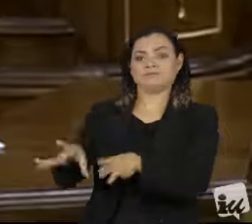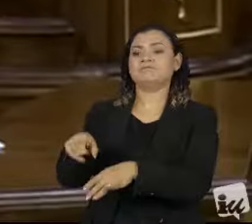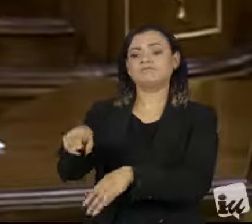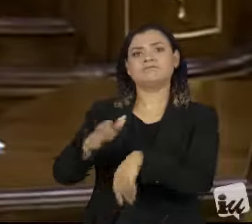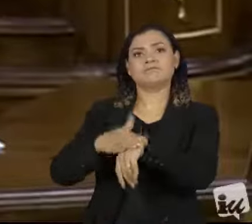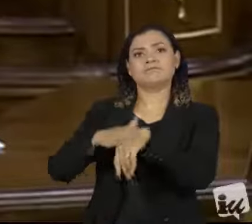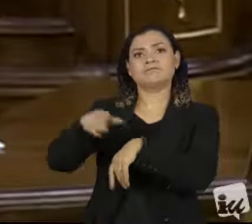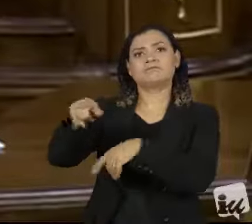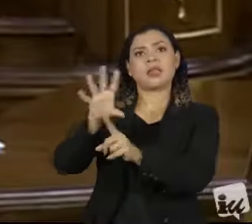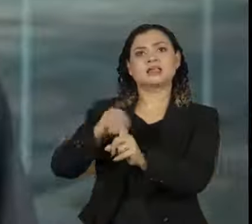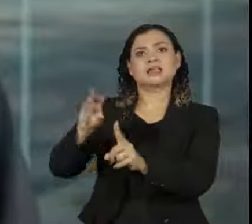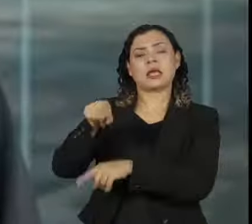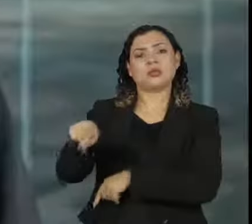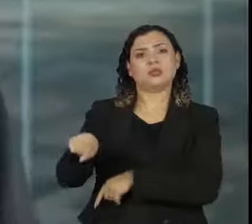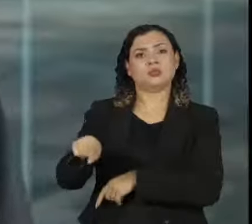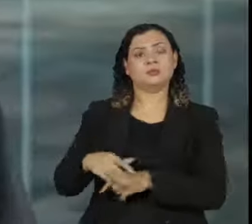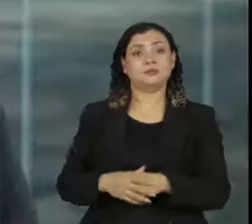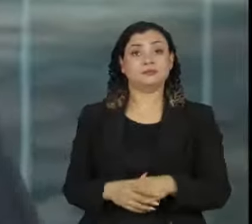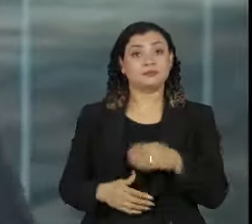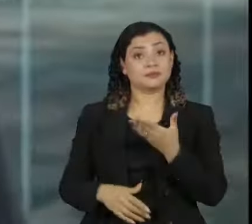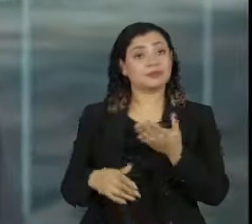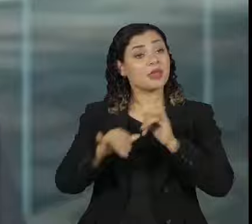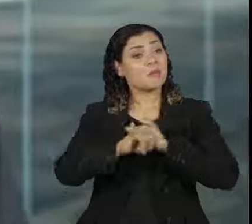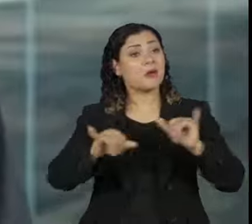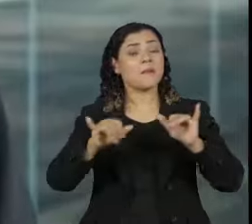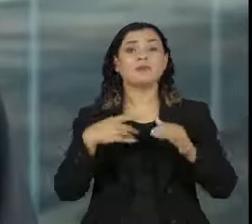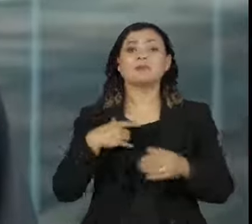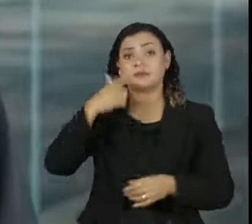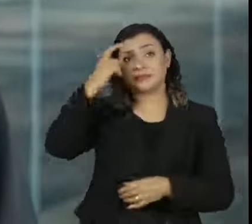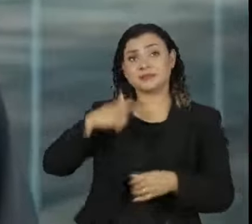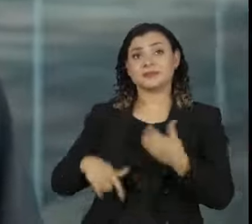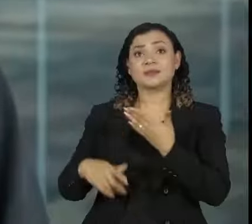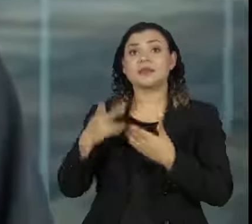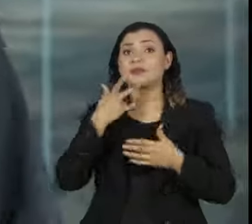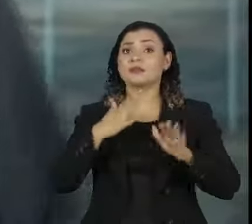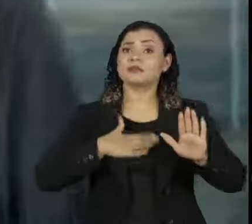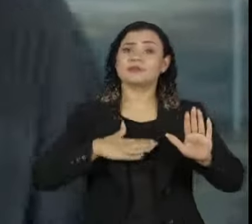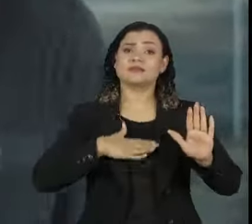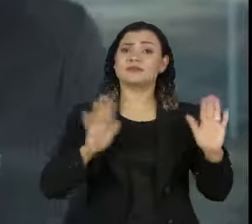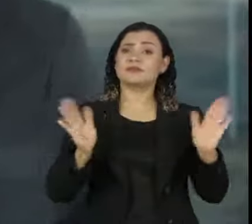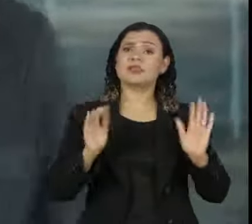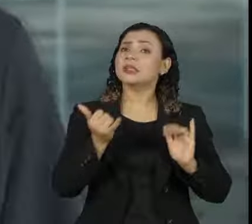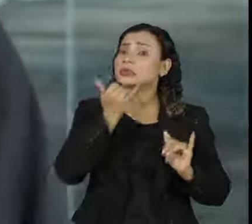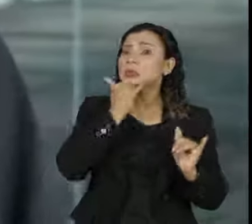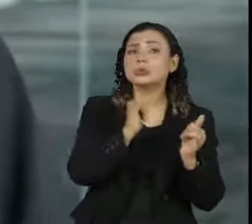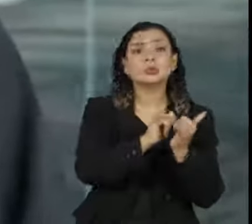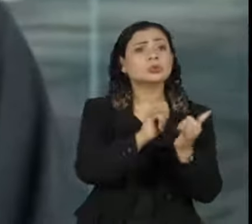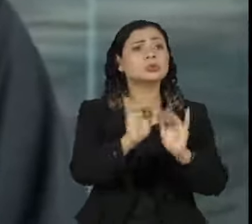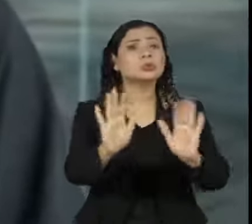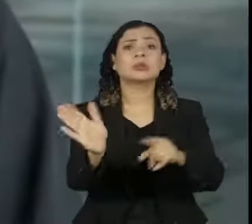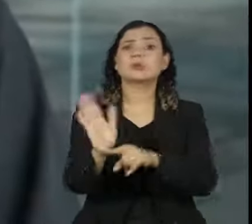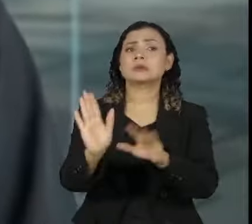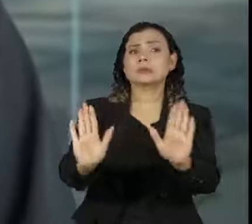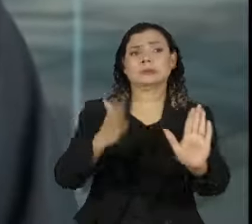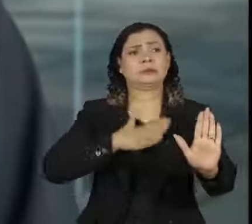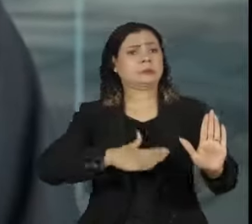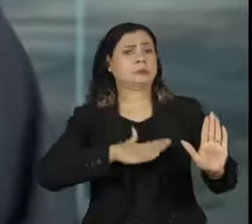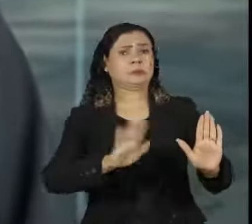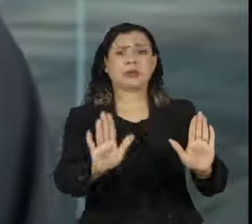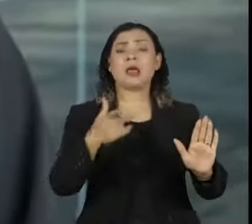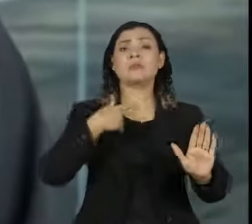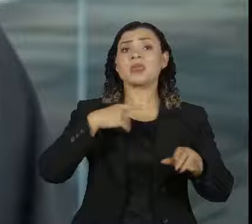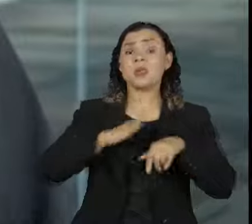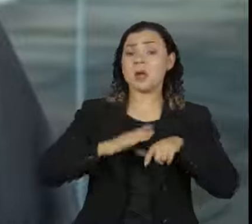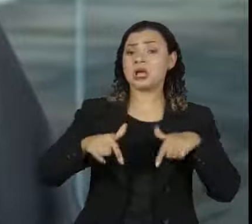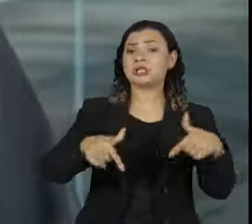dirigente por assédio com a repercussão o bialis mudou se desculpou no vídeo e disse ter agido